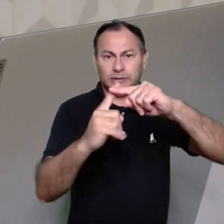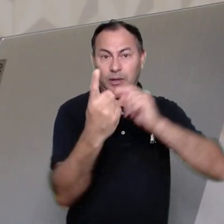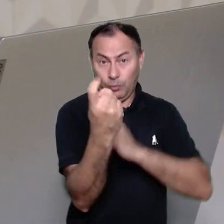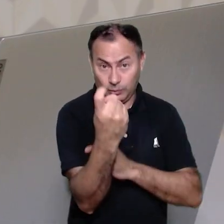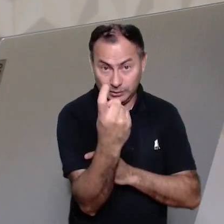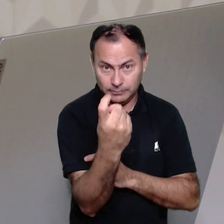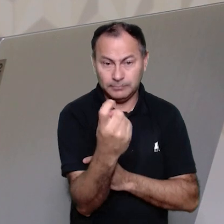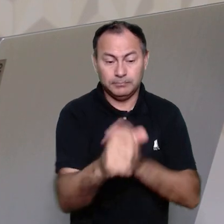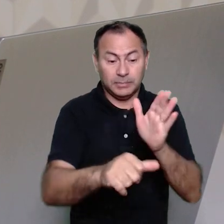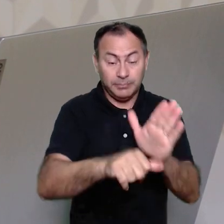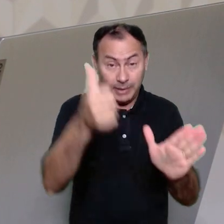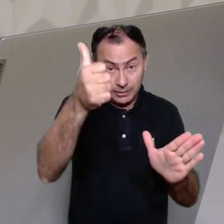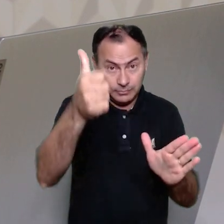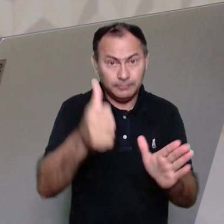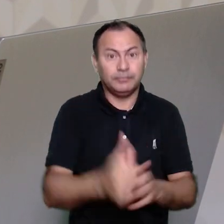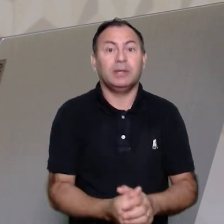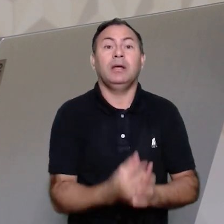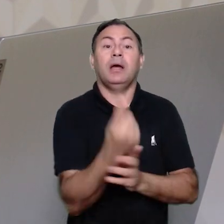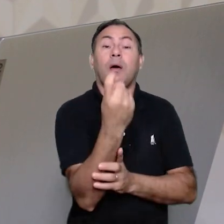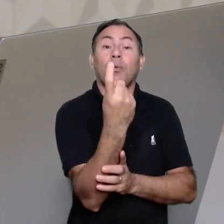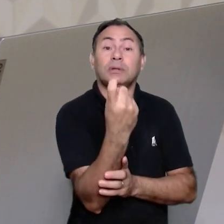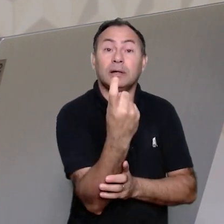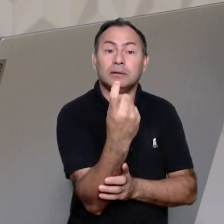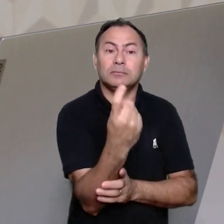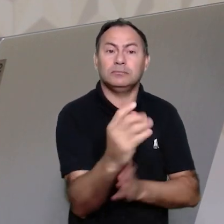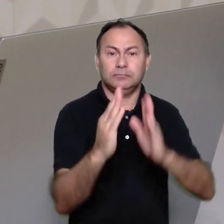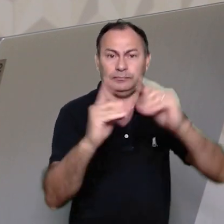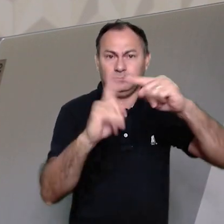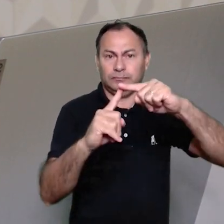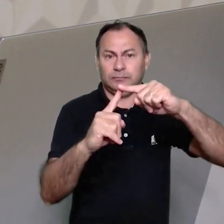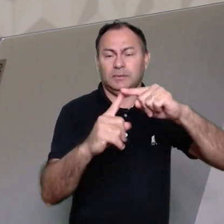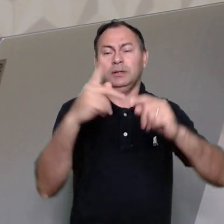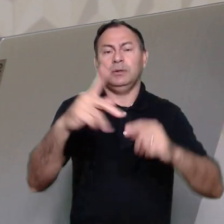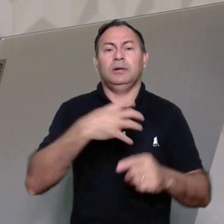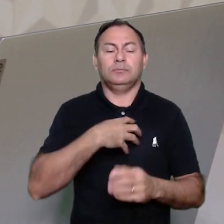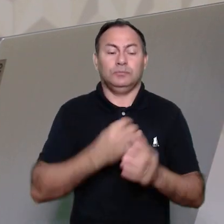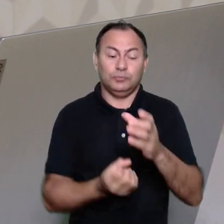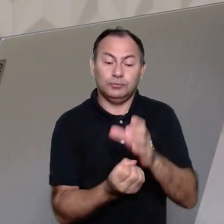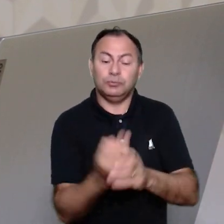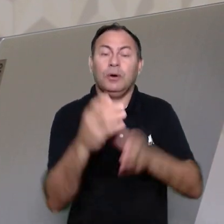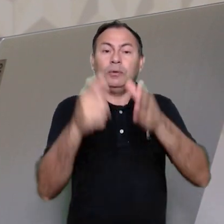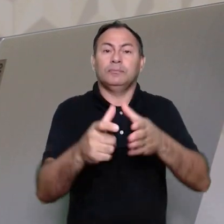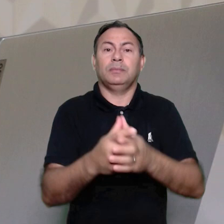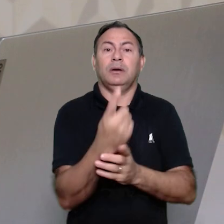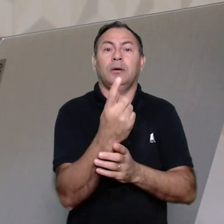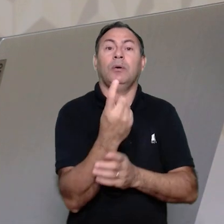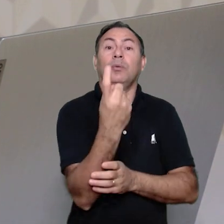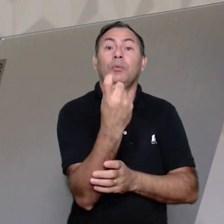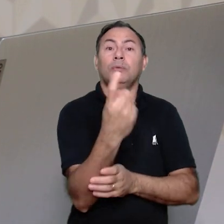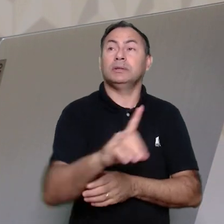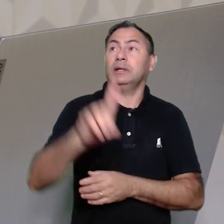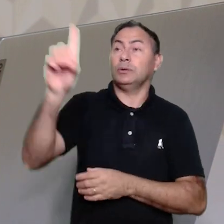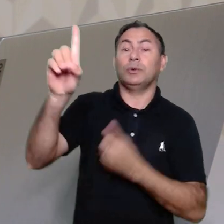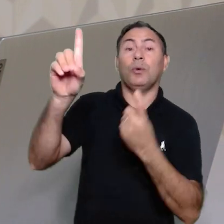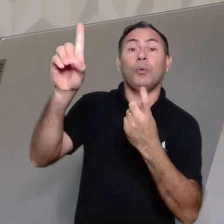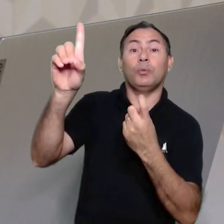una. Primeiramente, ela é una por causa da sua fonte. Há um só